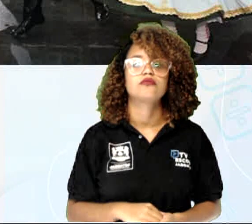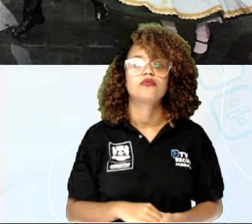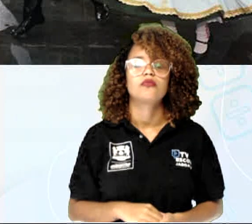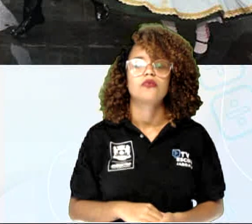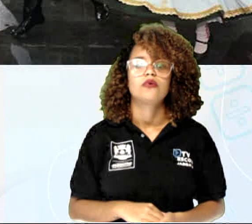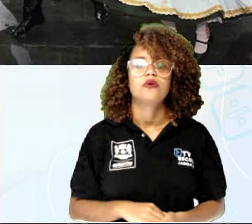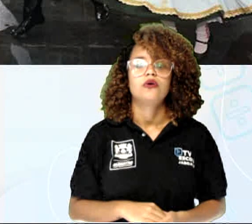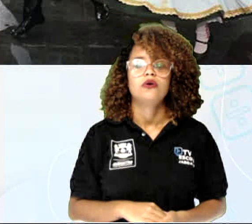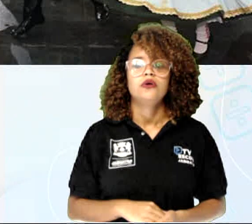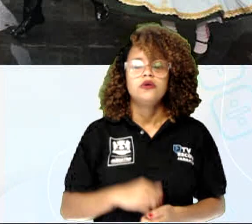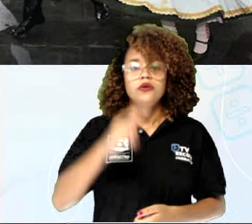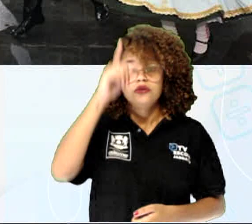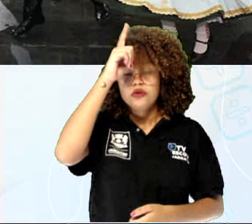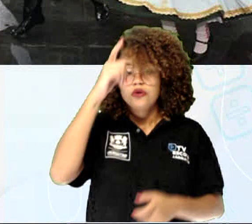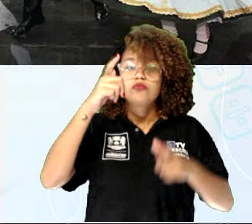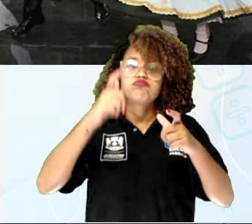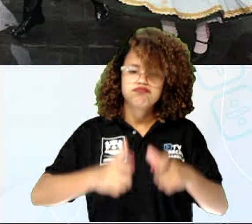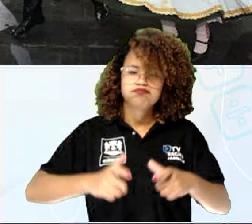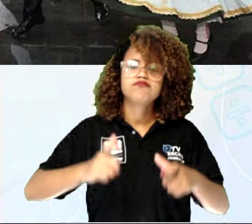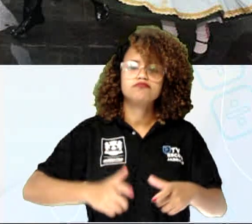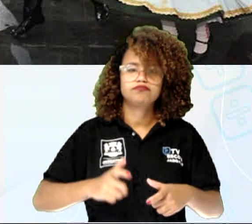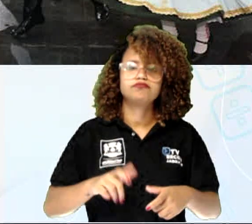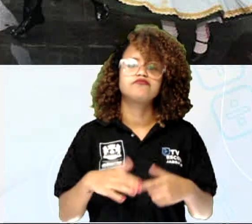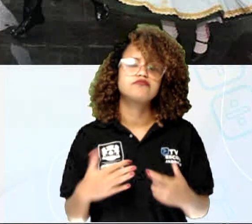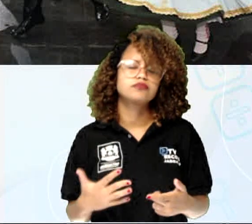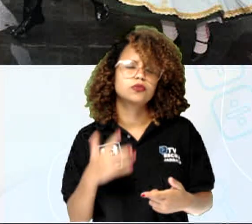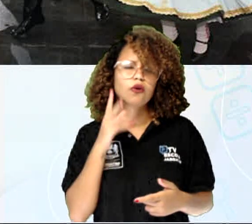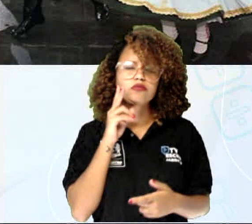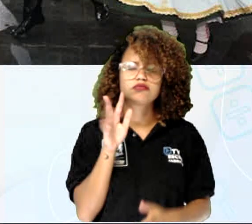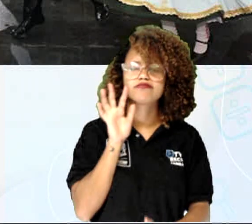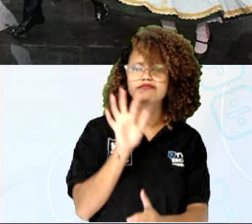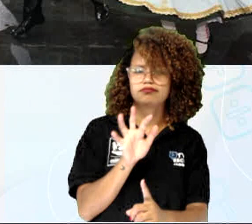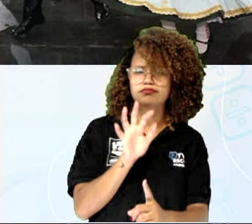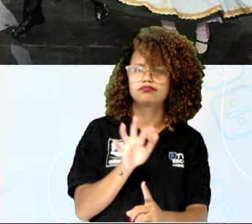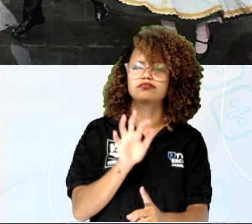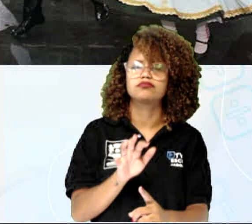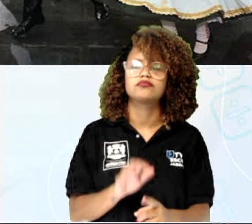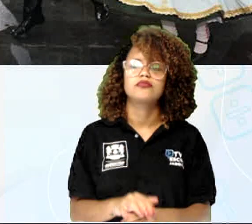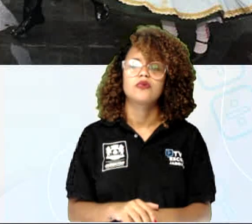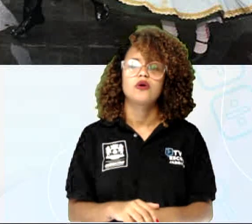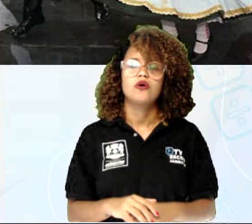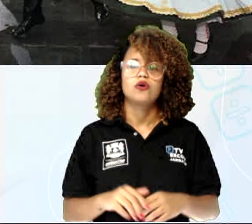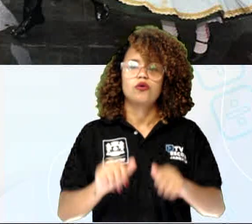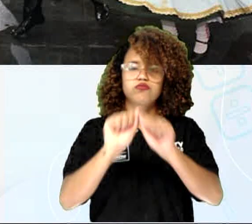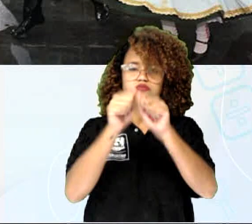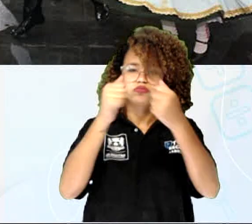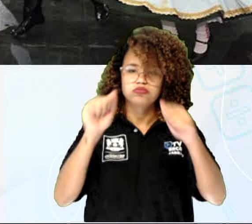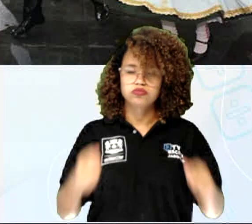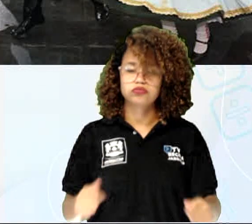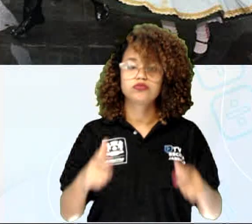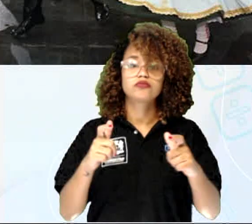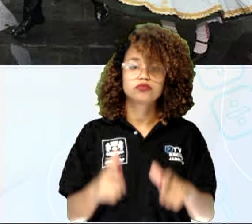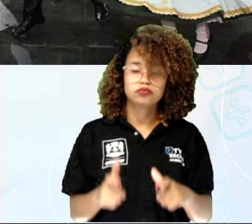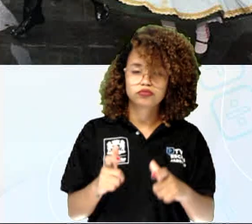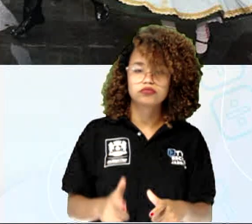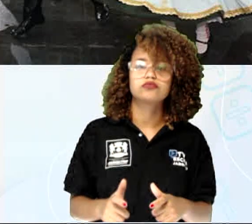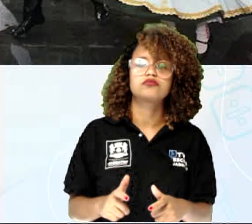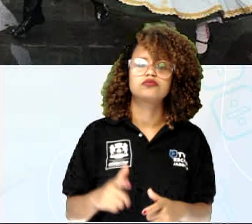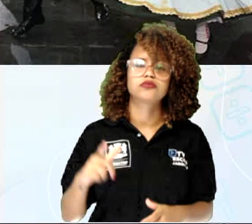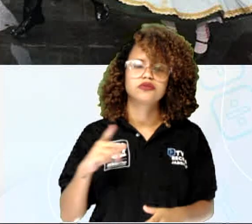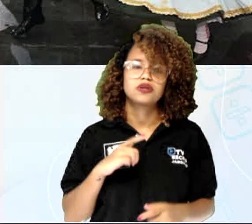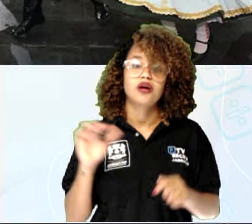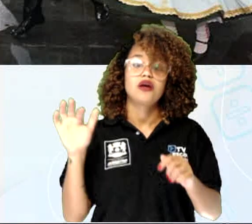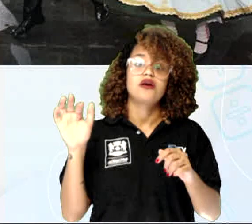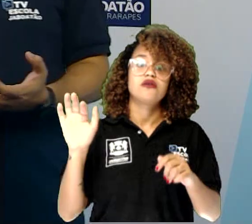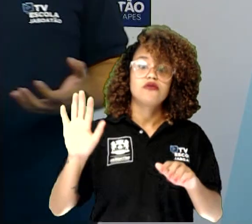alemães se localizaram ali, né? Dá para ver a influência na arquitetura de muitas dessas cidades. Hoje em dia nós temos uma